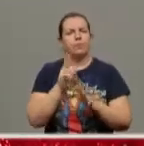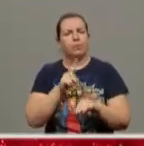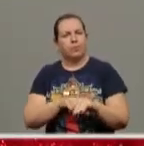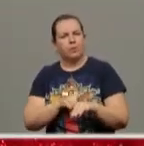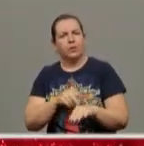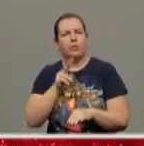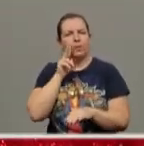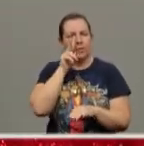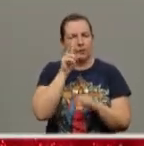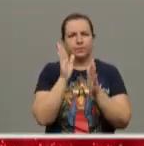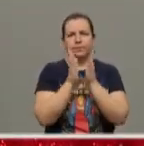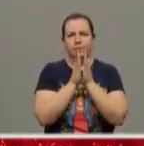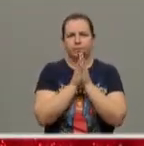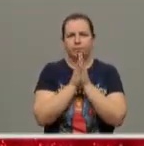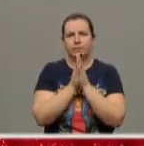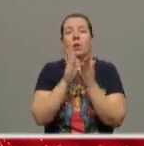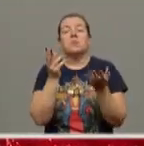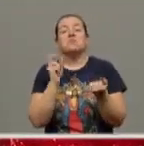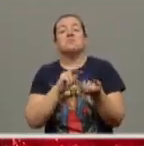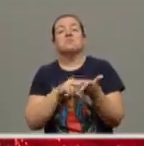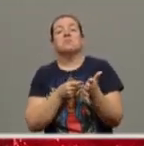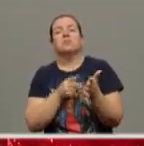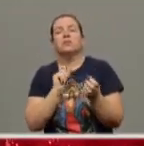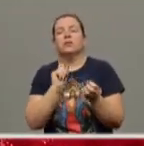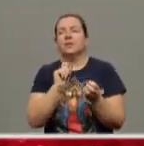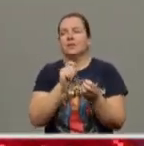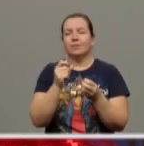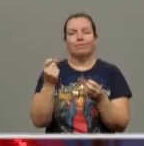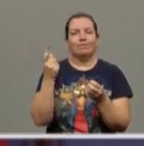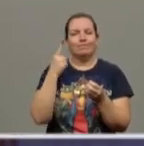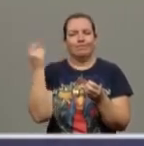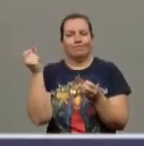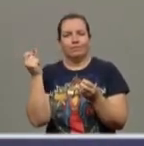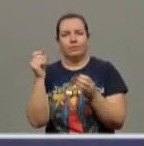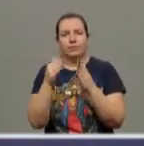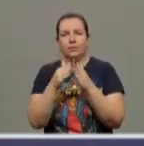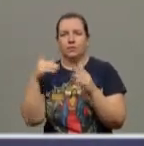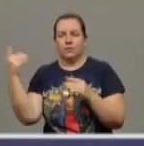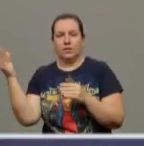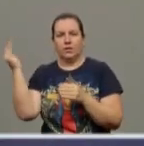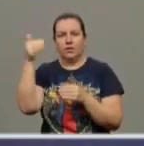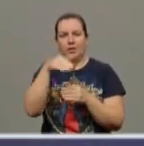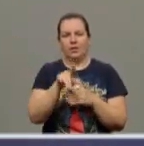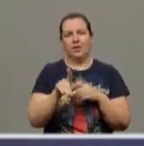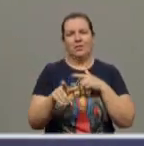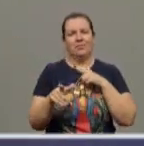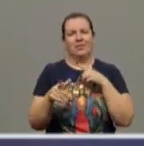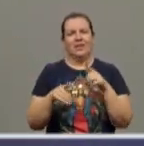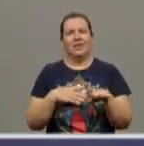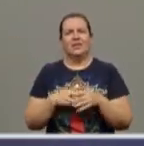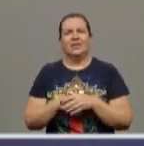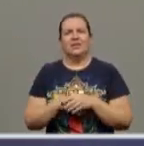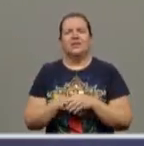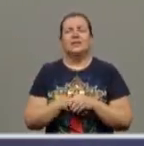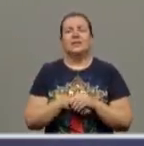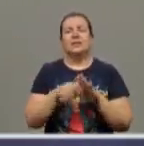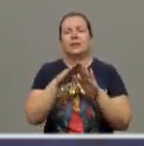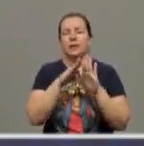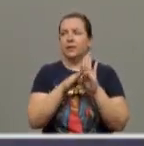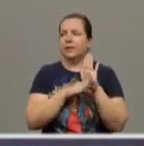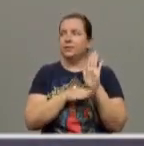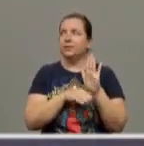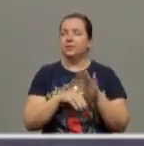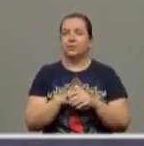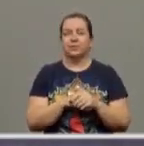Então, significa que você não saiu da tua casa para você vir aqui participar de um programa apenas. Você não veio aqui para